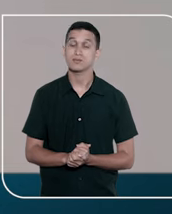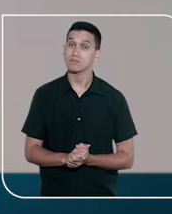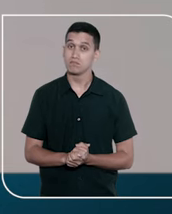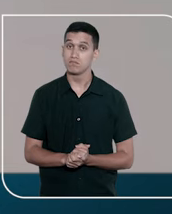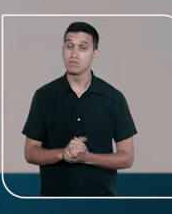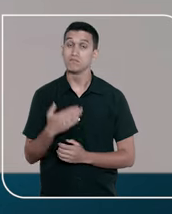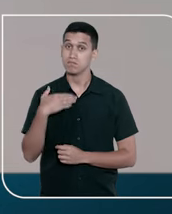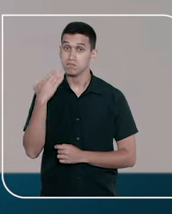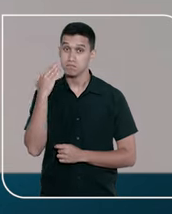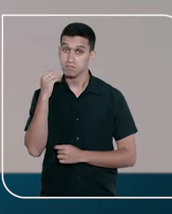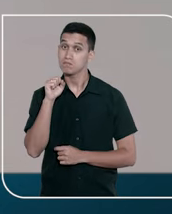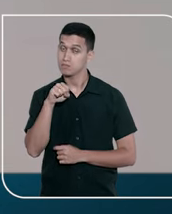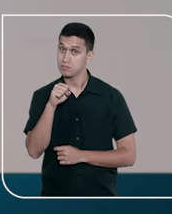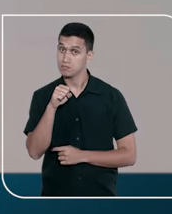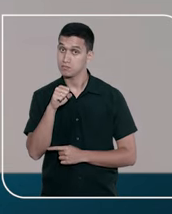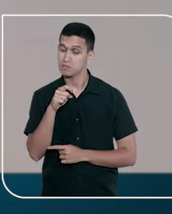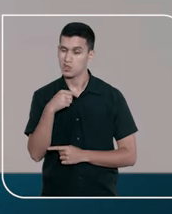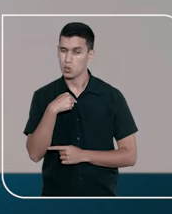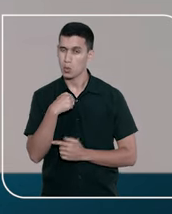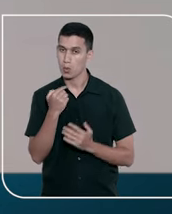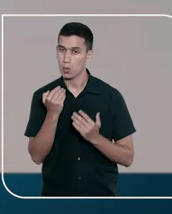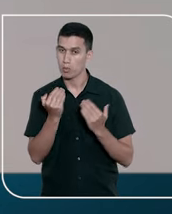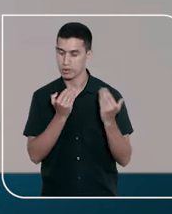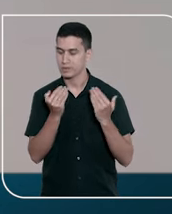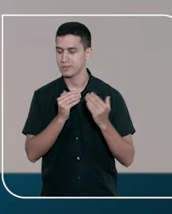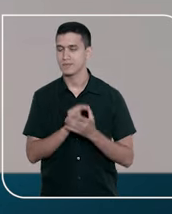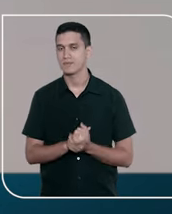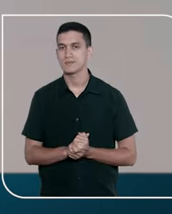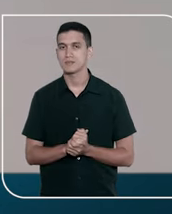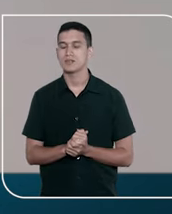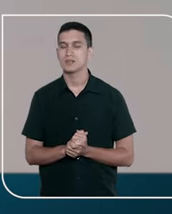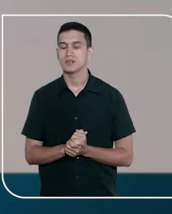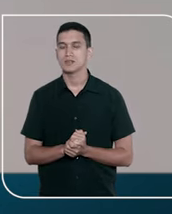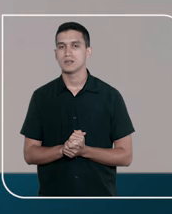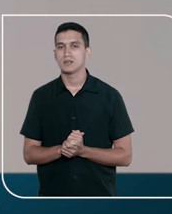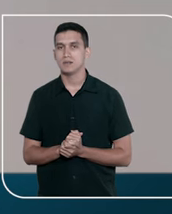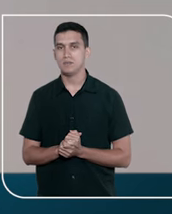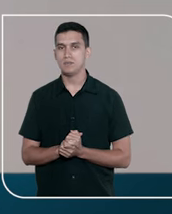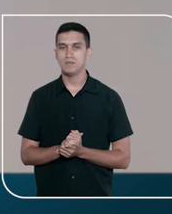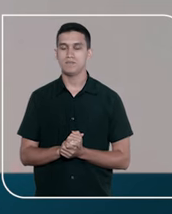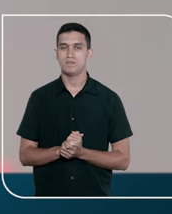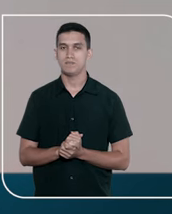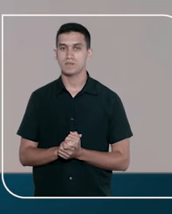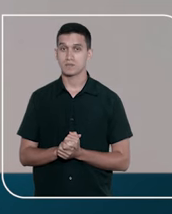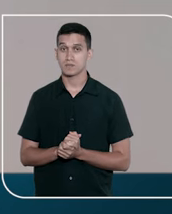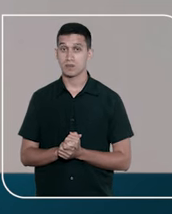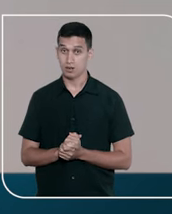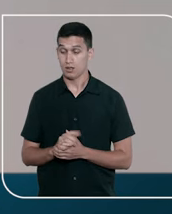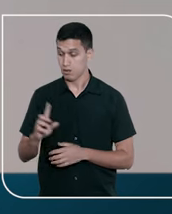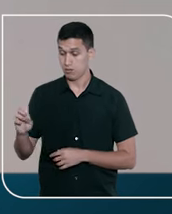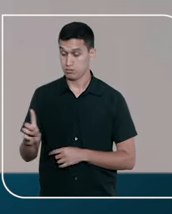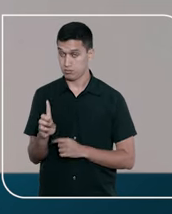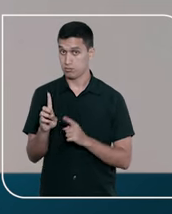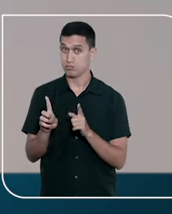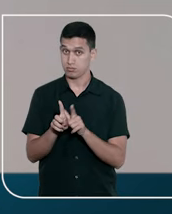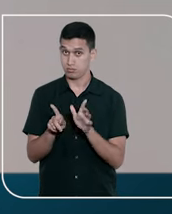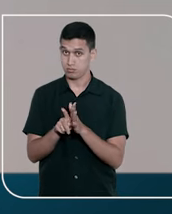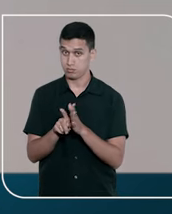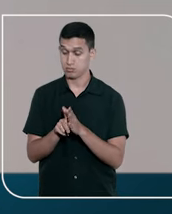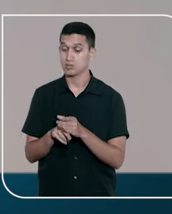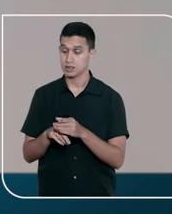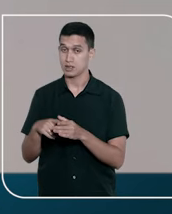Entendo que sim. E eu faço um paralelo aqui, né? O que o participante do programa de milhagens